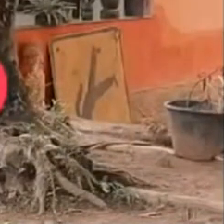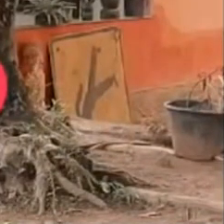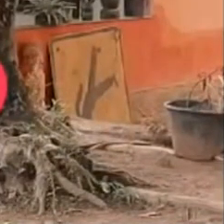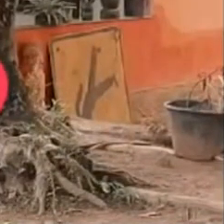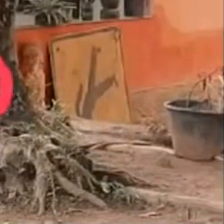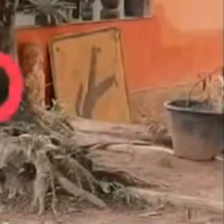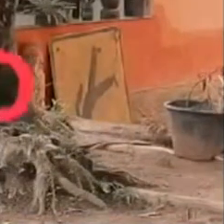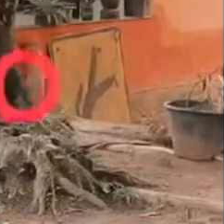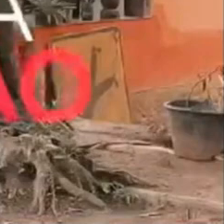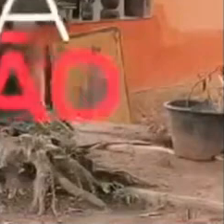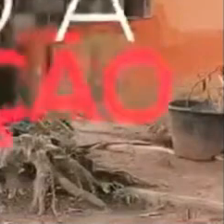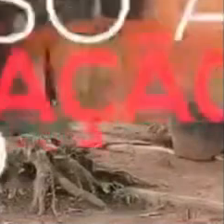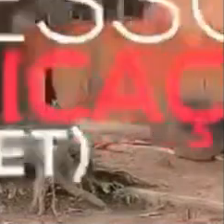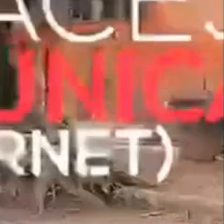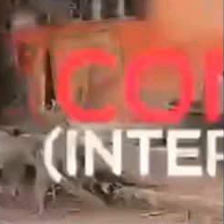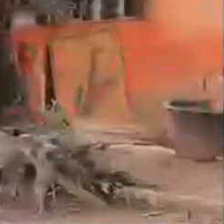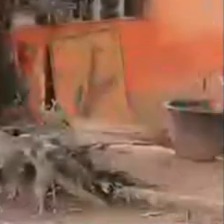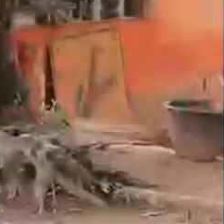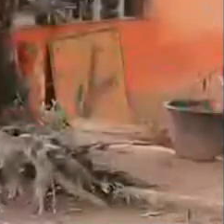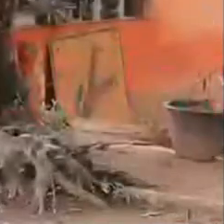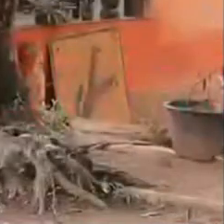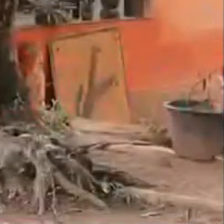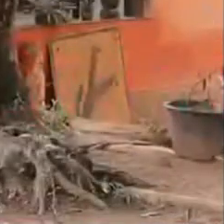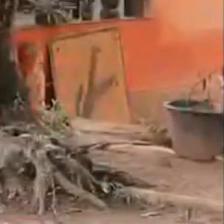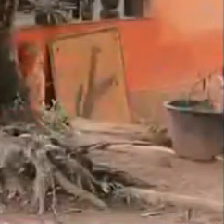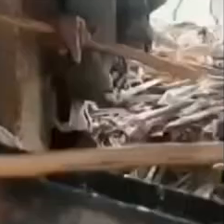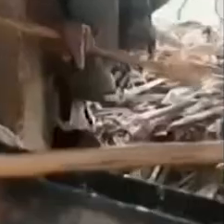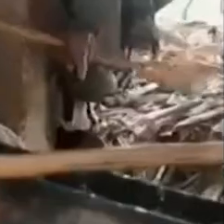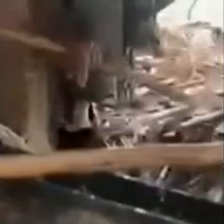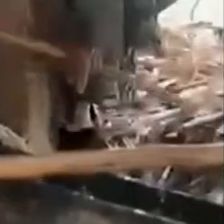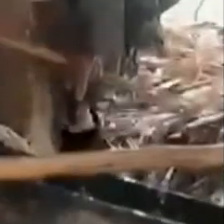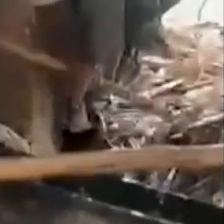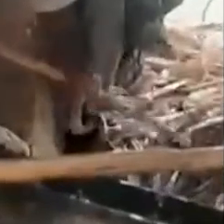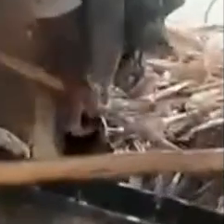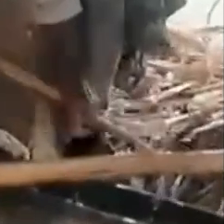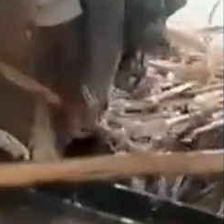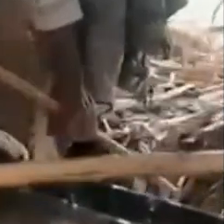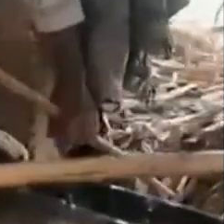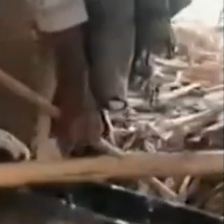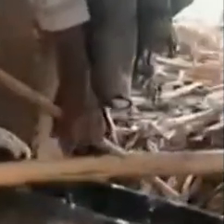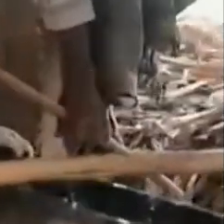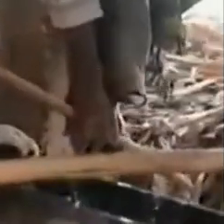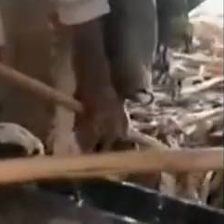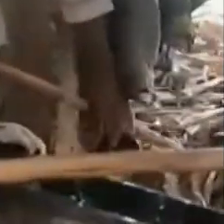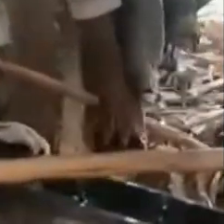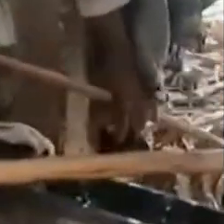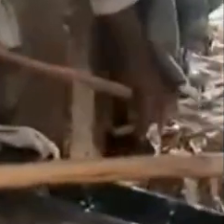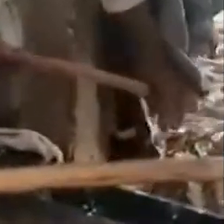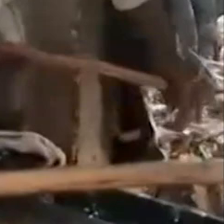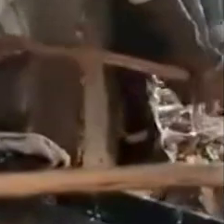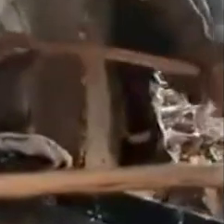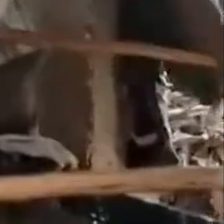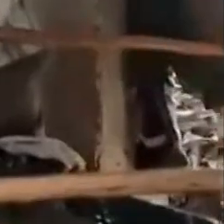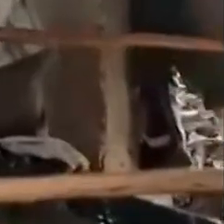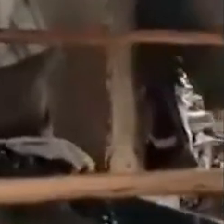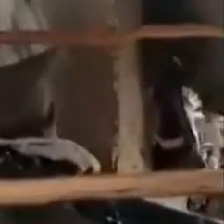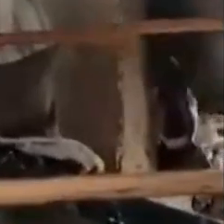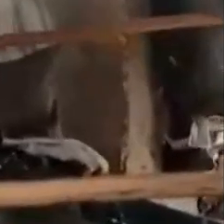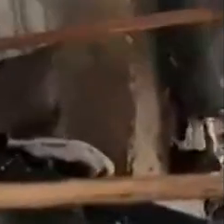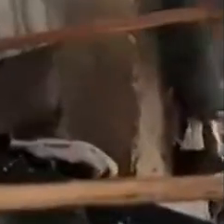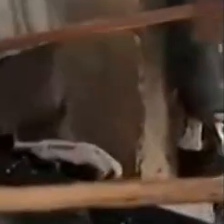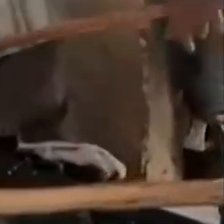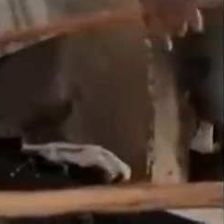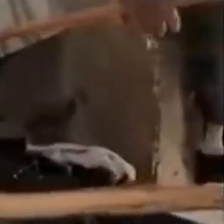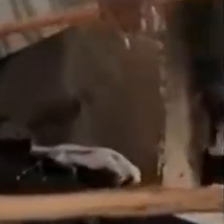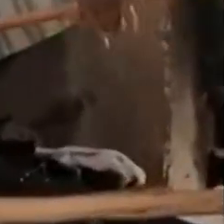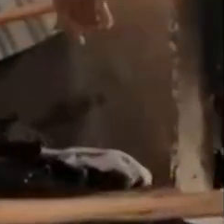escasso e falta oportunidade pro jovem assim como eu era muito revoltada né com toda